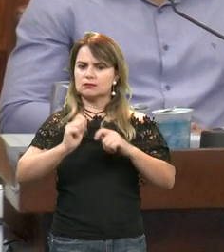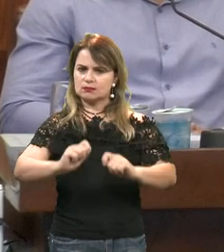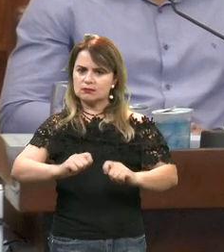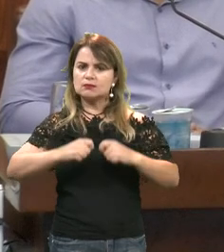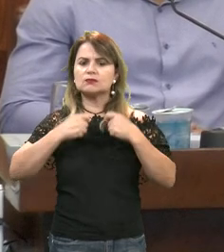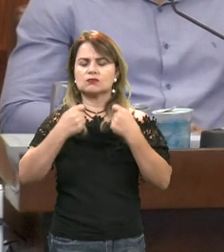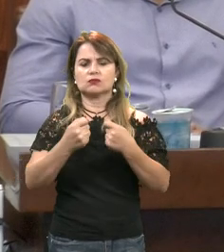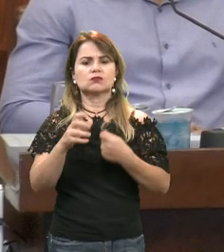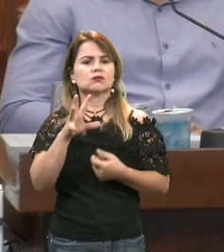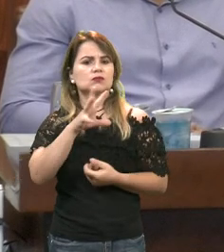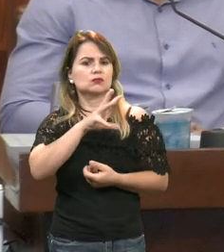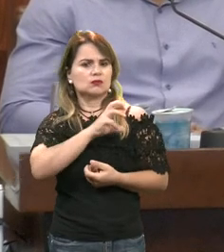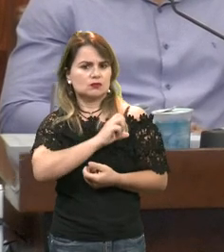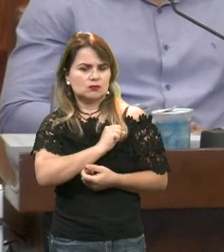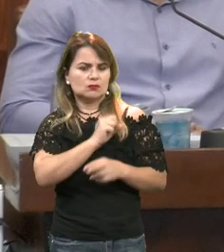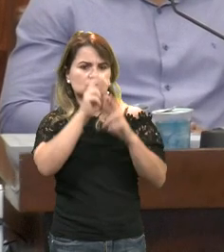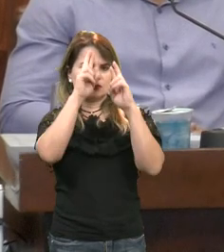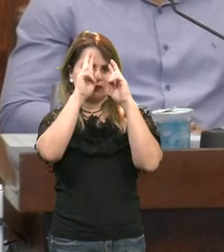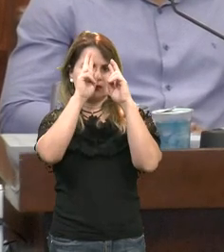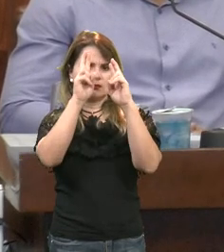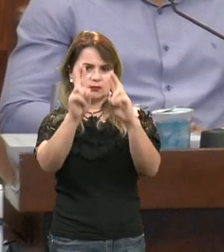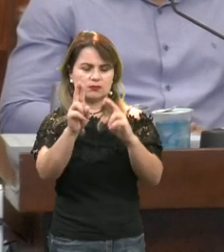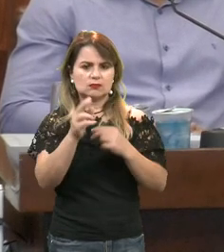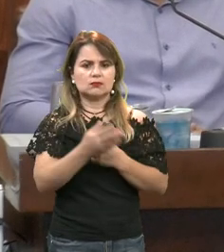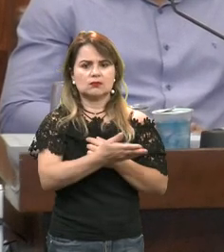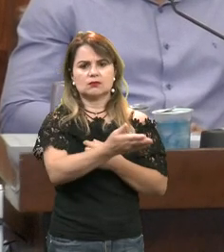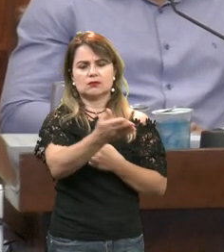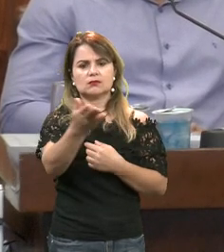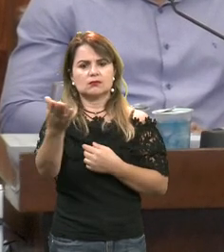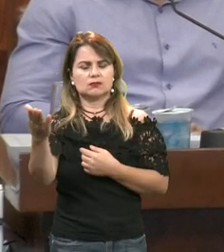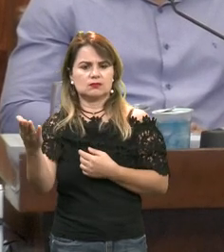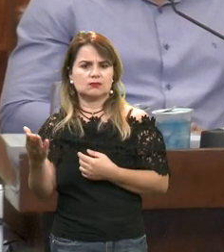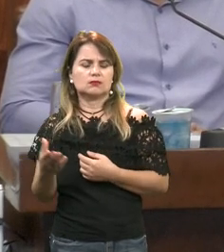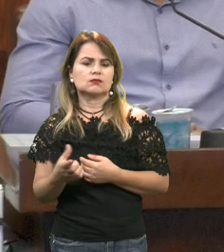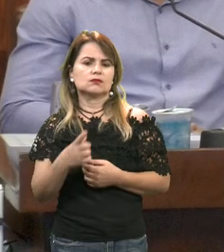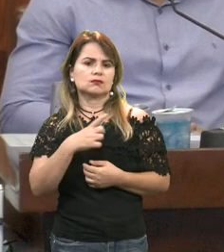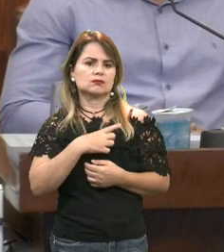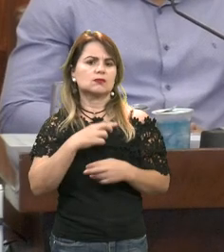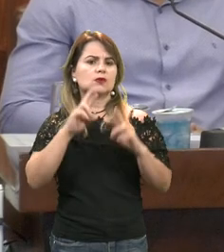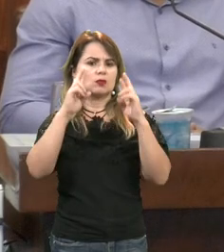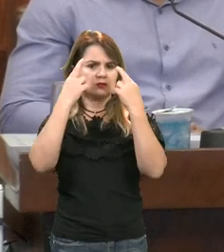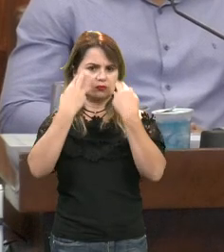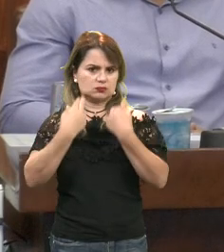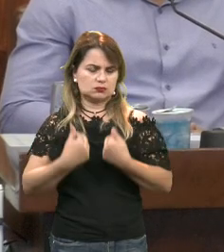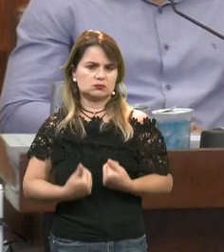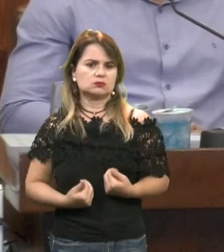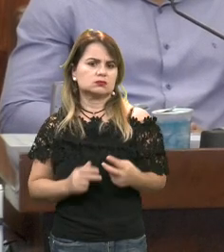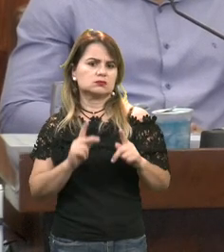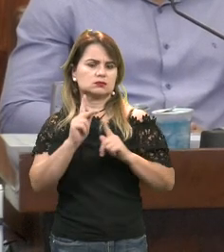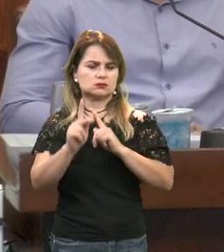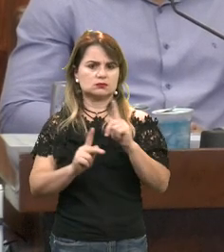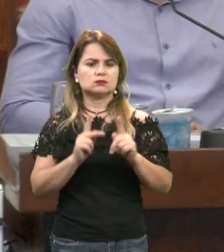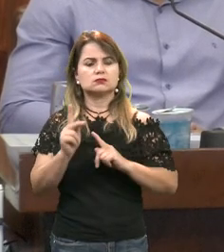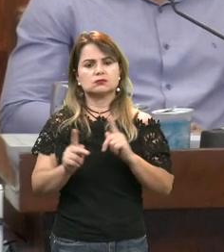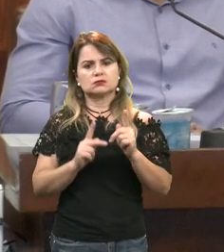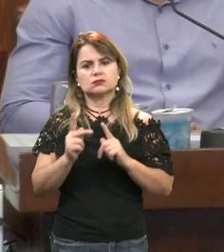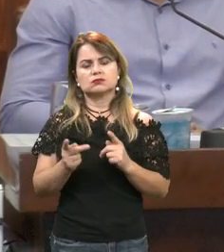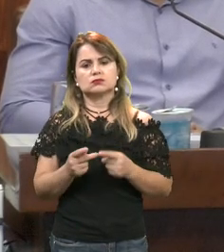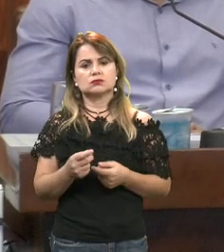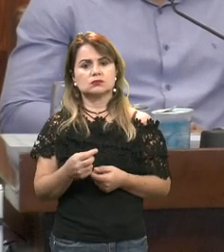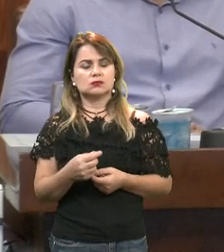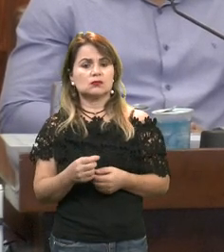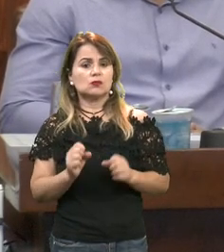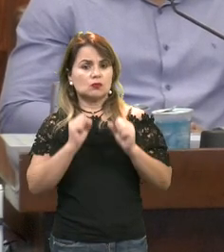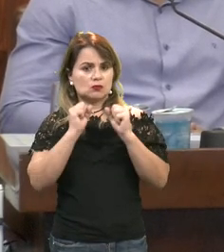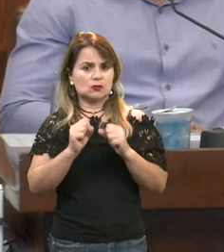amor, todo o respeito que vocês têm pelo próximo. Se não fossem vocês, o poder público não tem condições de